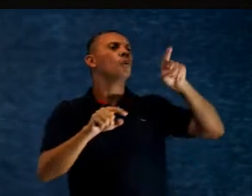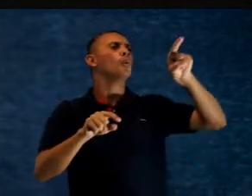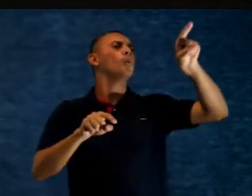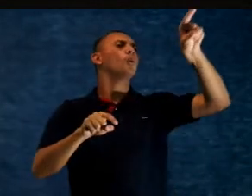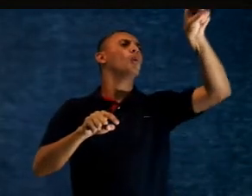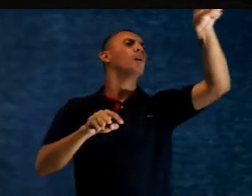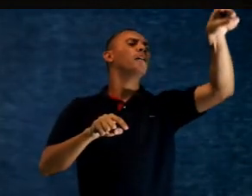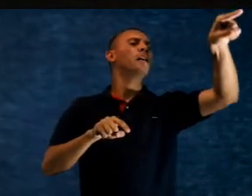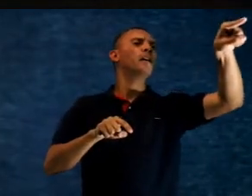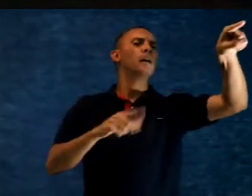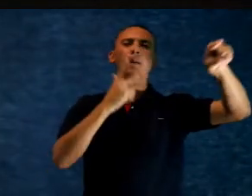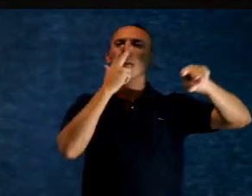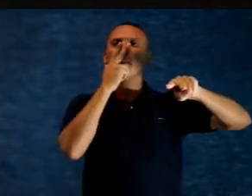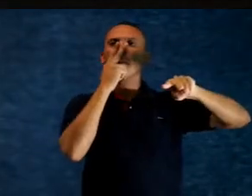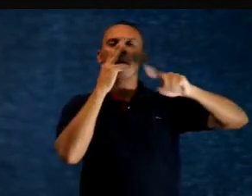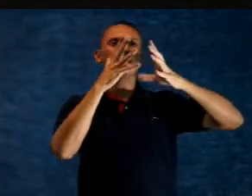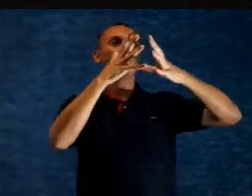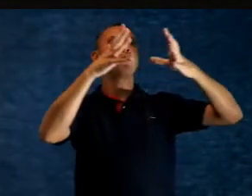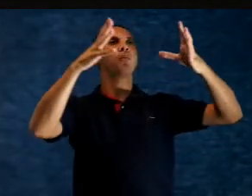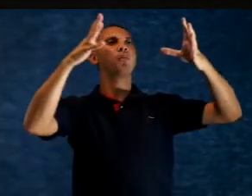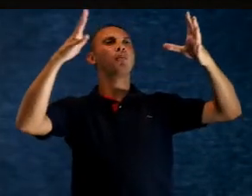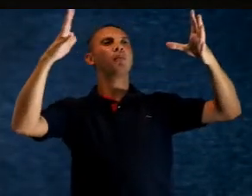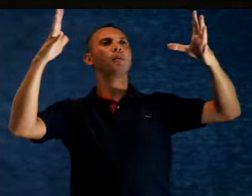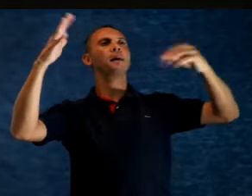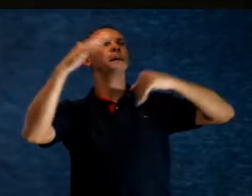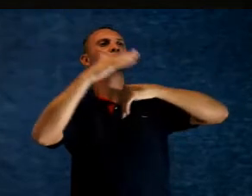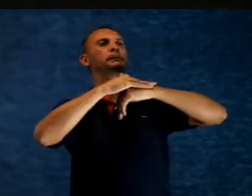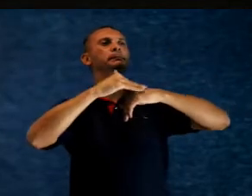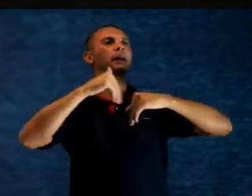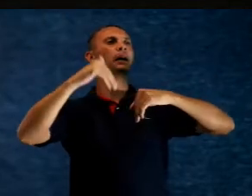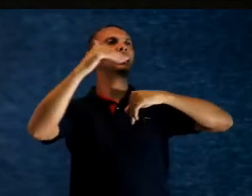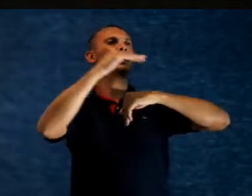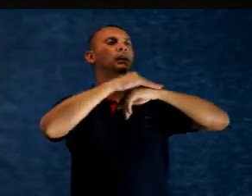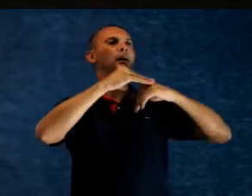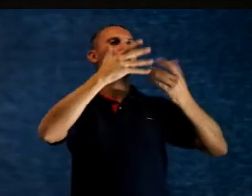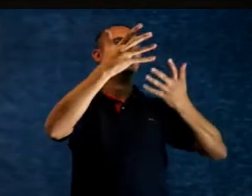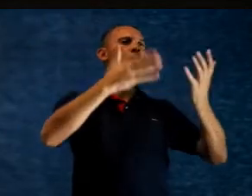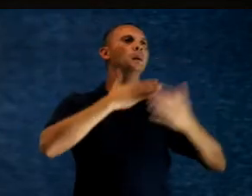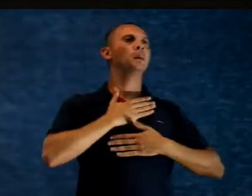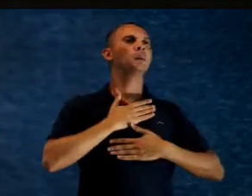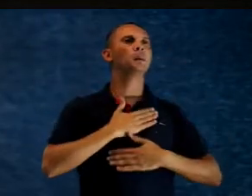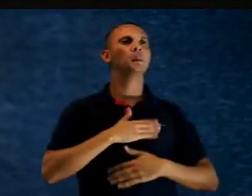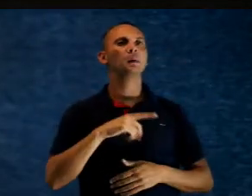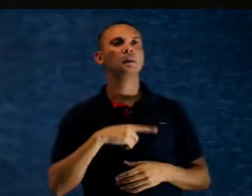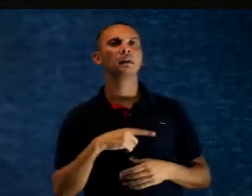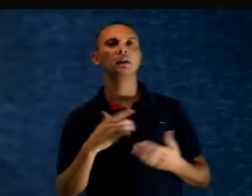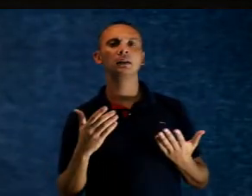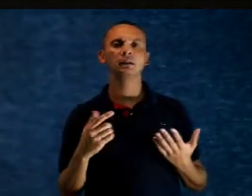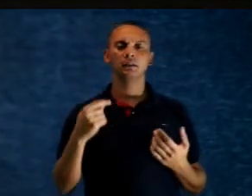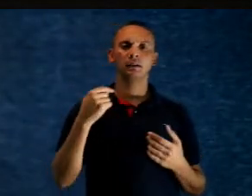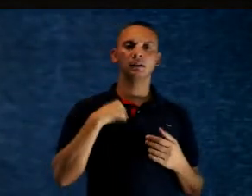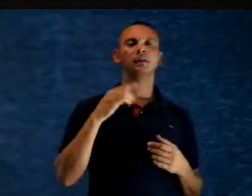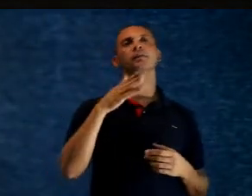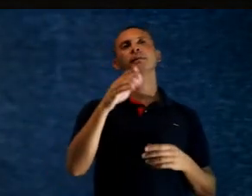Eu quis um pé de limão doce, mas ele teimou. Ou a goiabeira ou nada. Tomei um grande amor pela árvore.